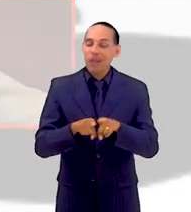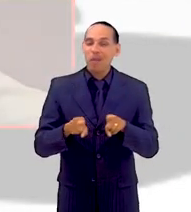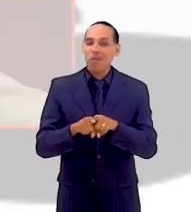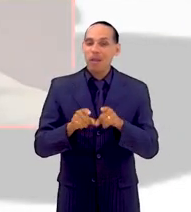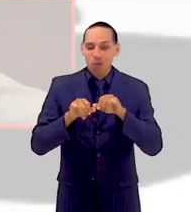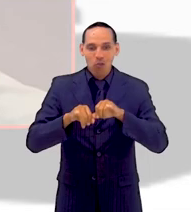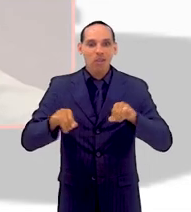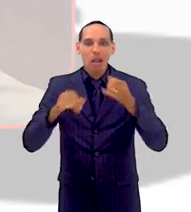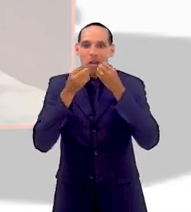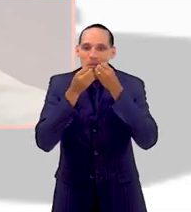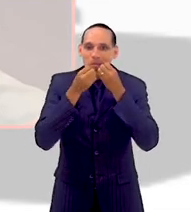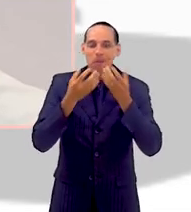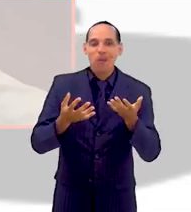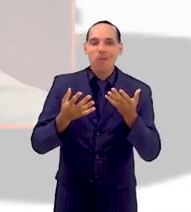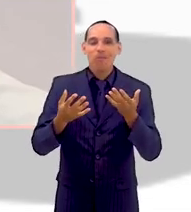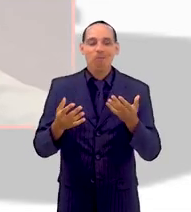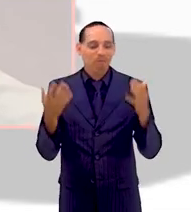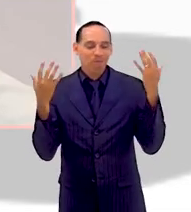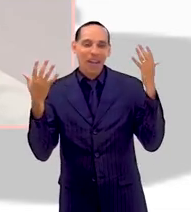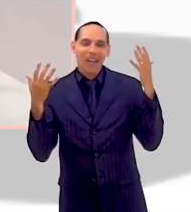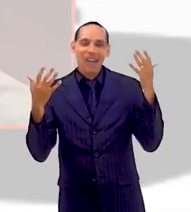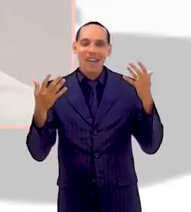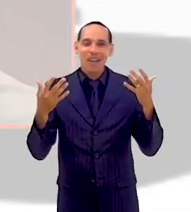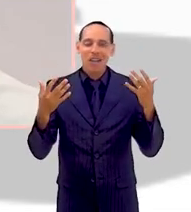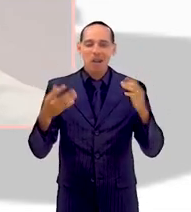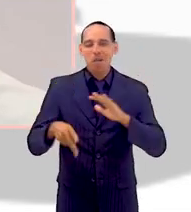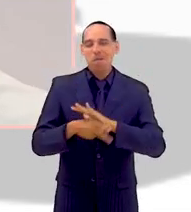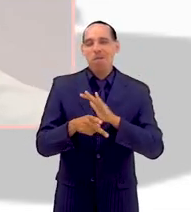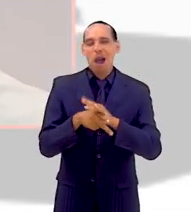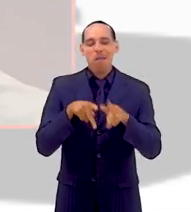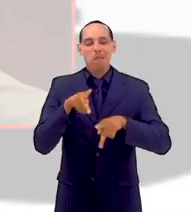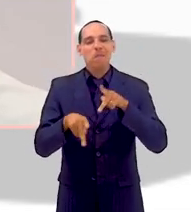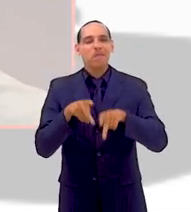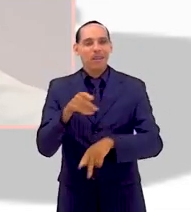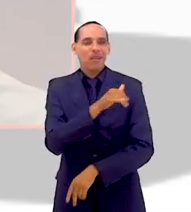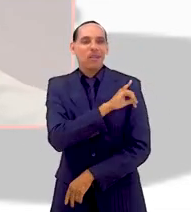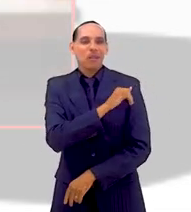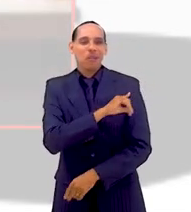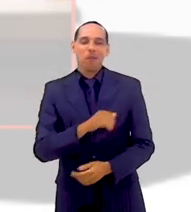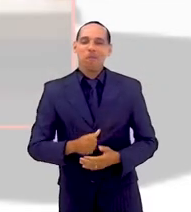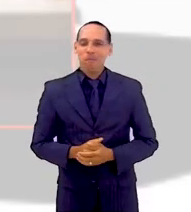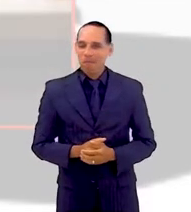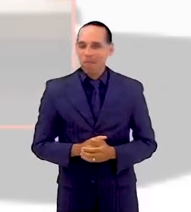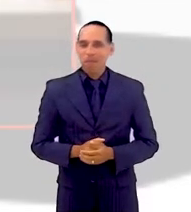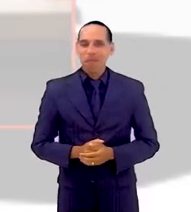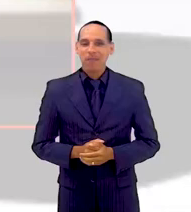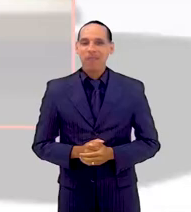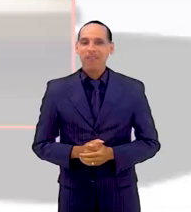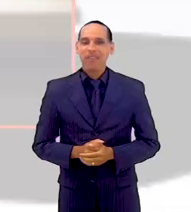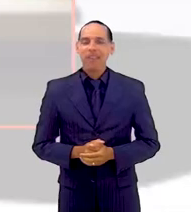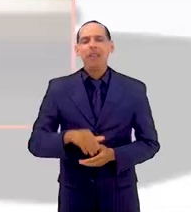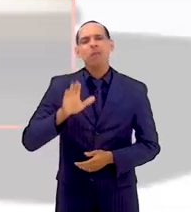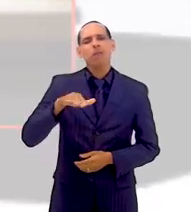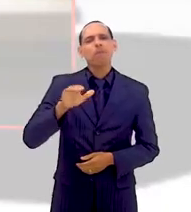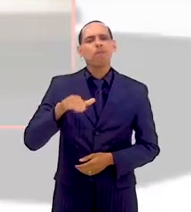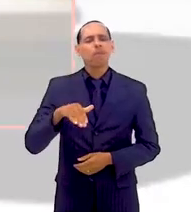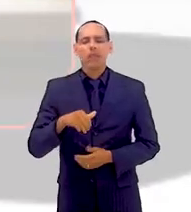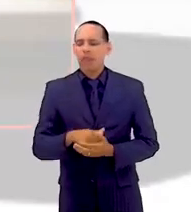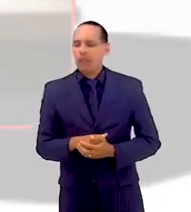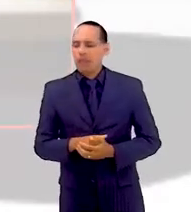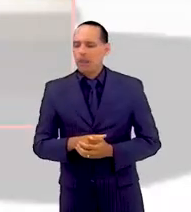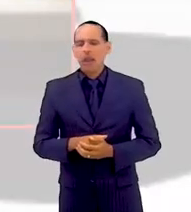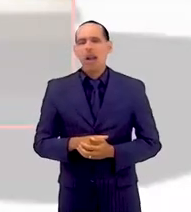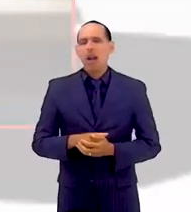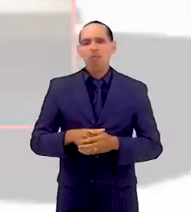que é realmente significativa para todos nós fluminenses que nos ouvem. Alexandre, esse